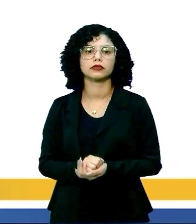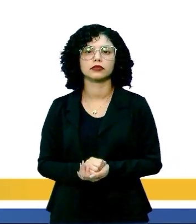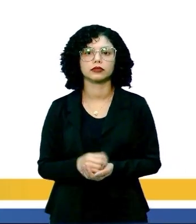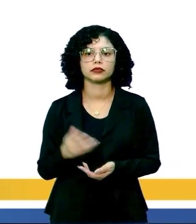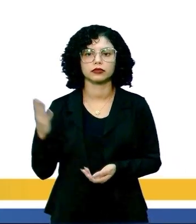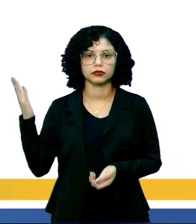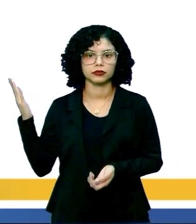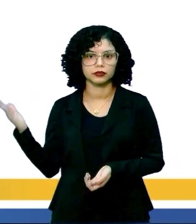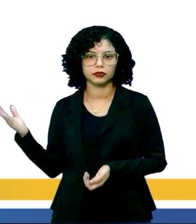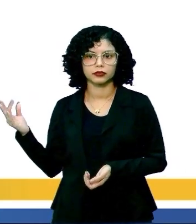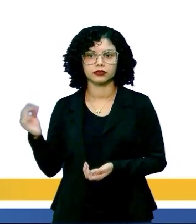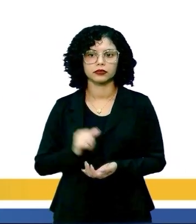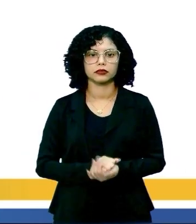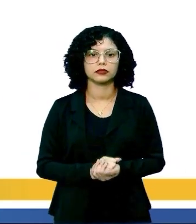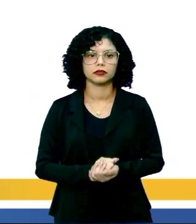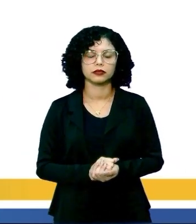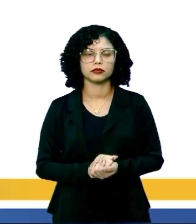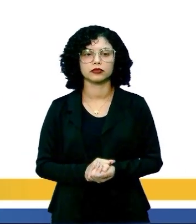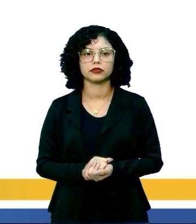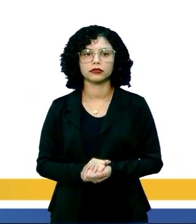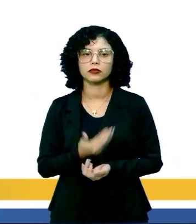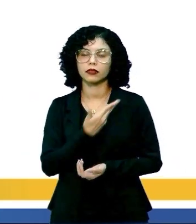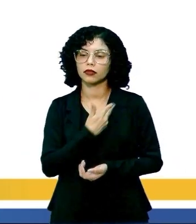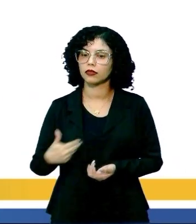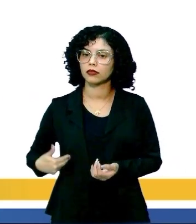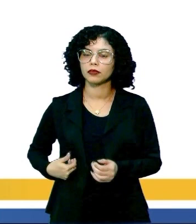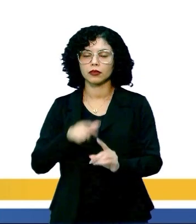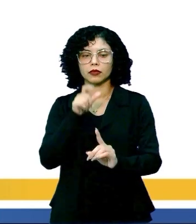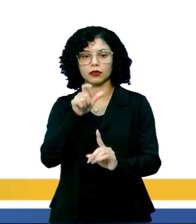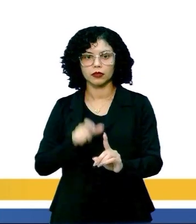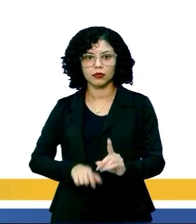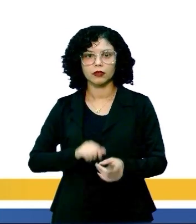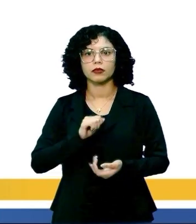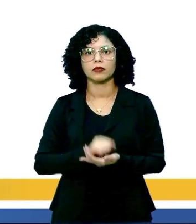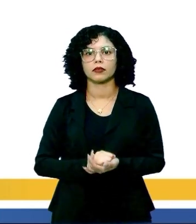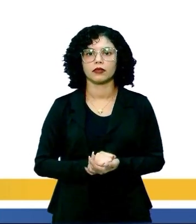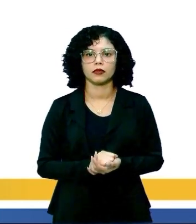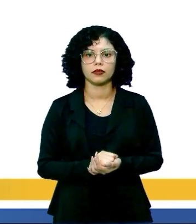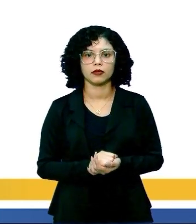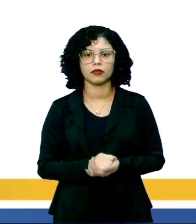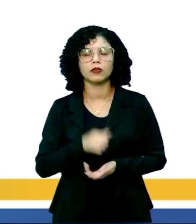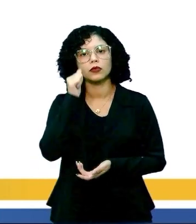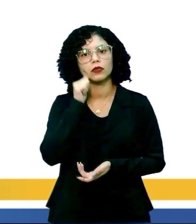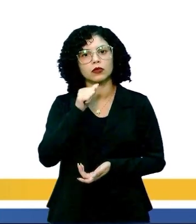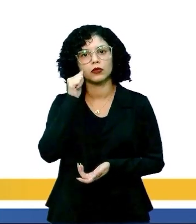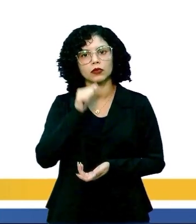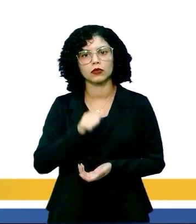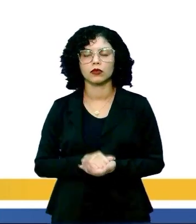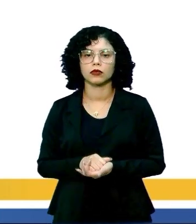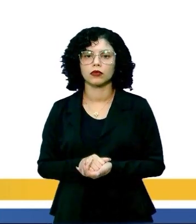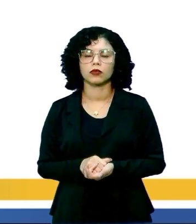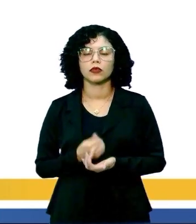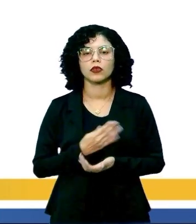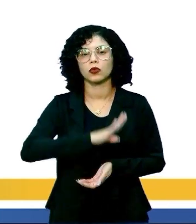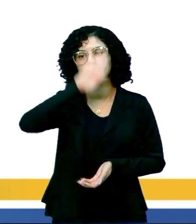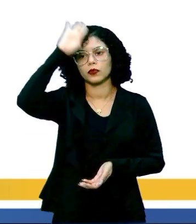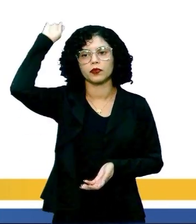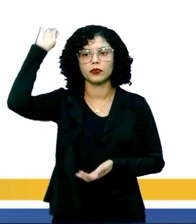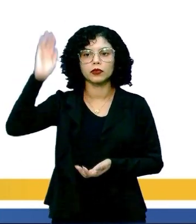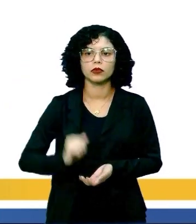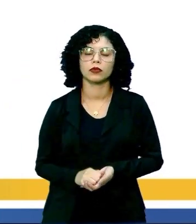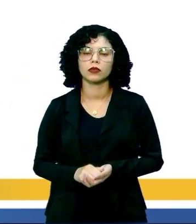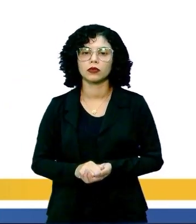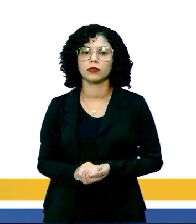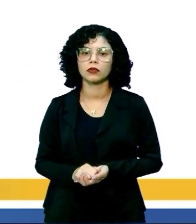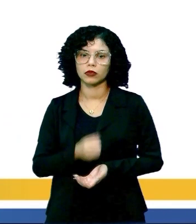vocês estão vendo, a República, a representação, dessa mulher, que é uma romana, que